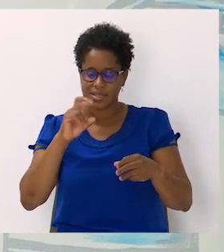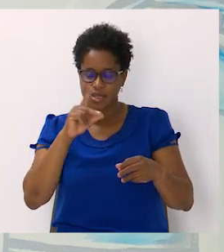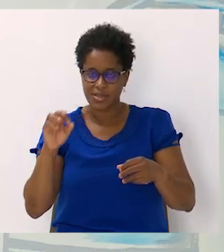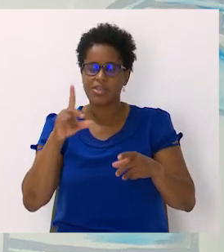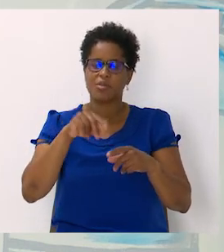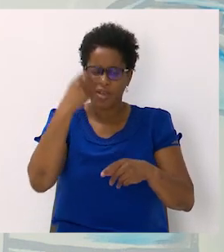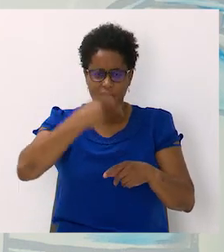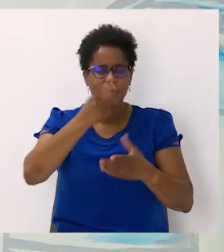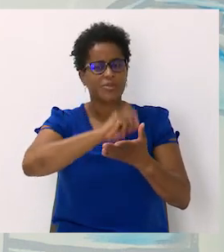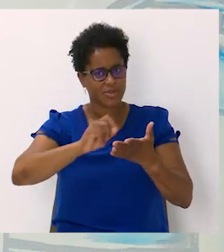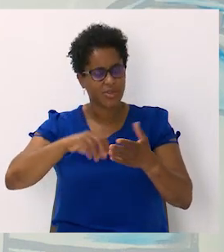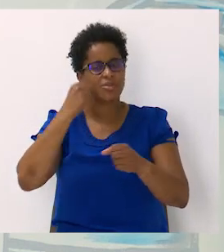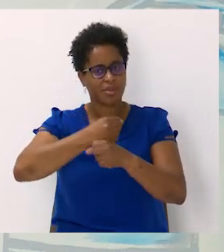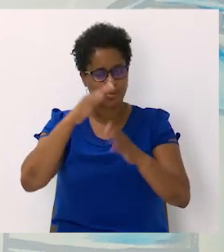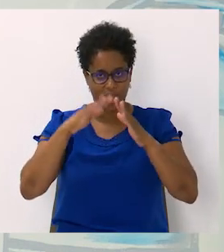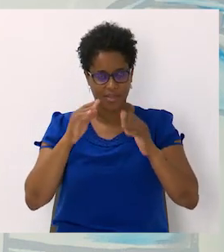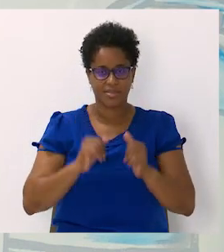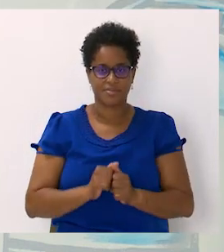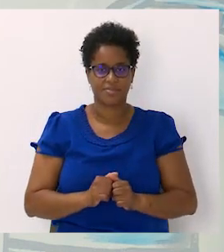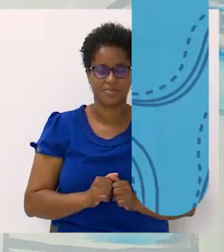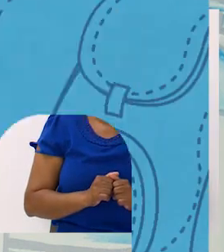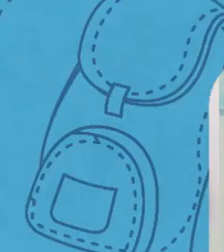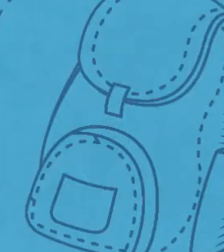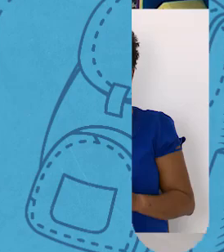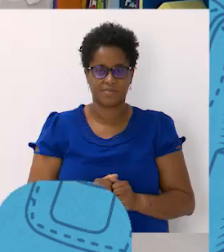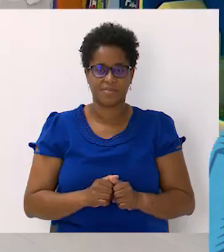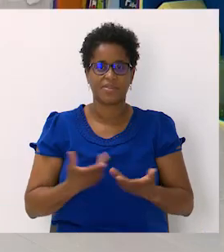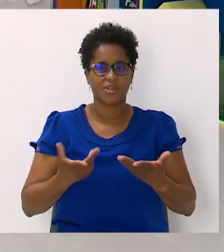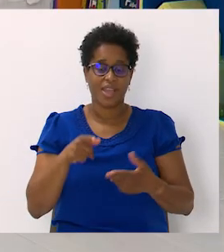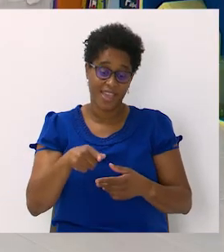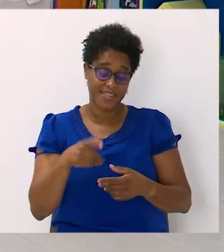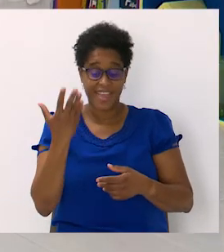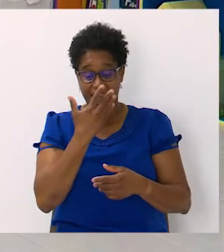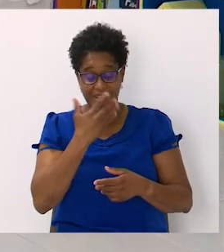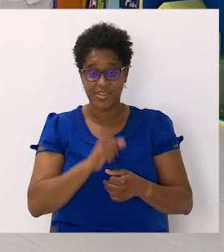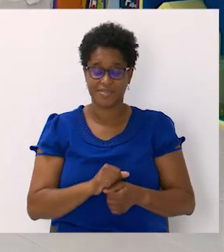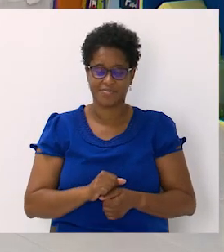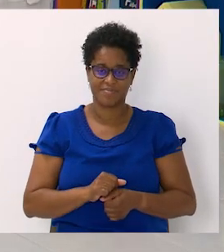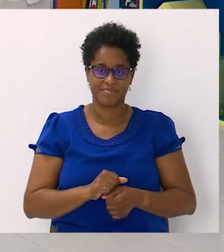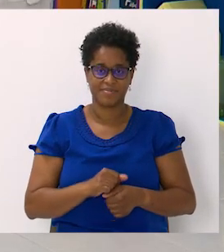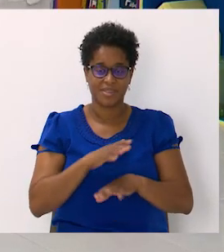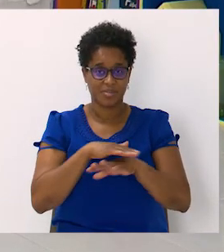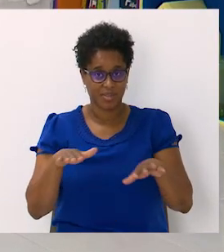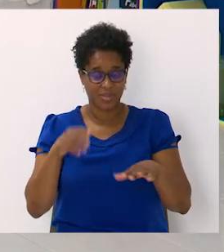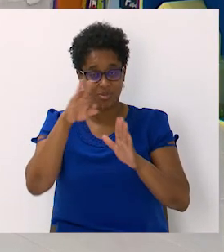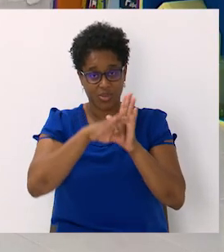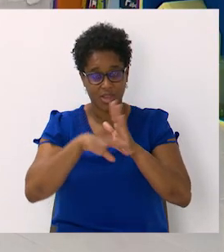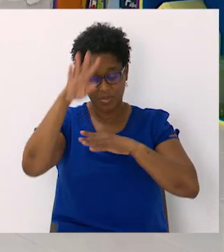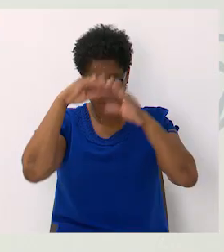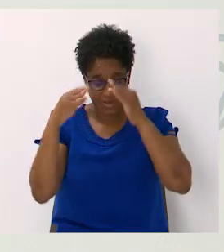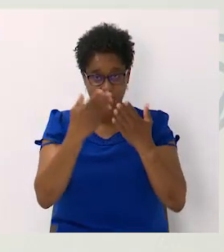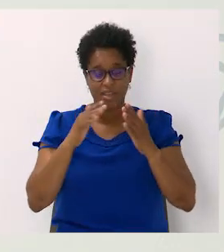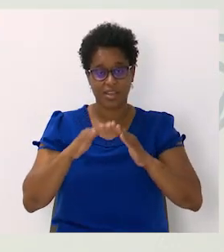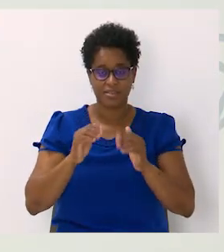Também ficou registado o desafio para casa. Essa foi a nossa aula no programa Aprender